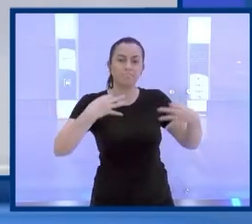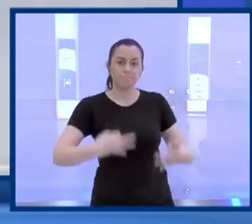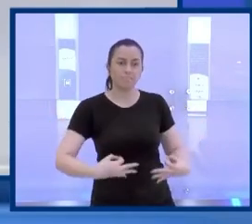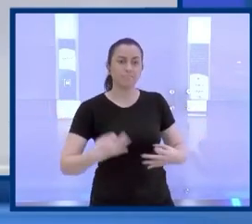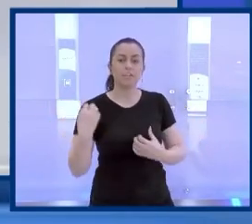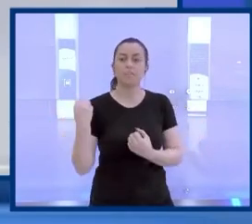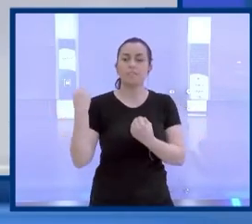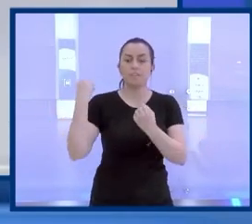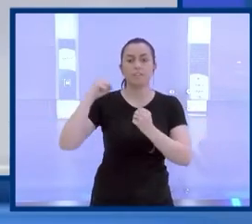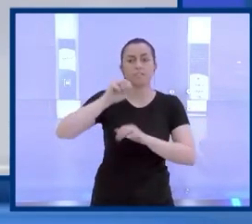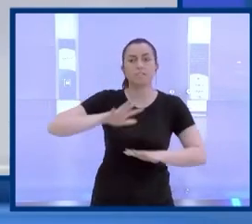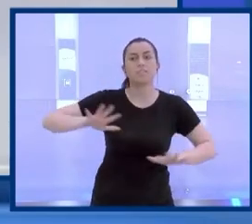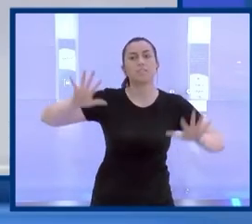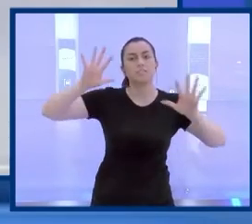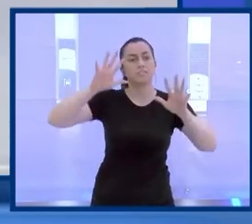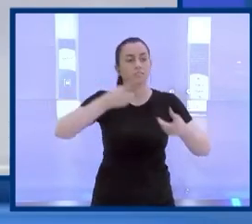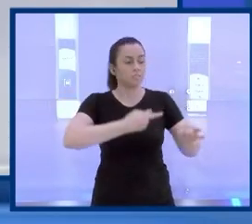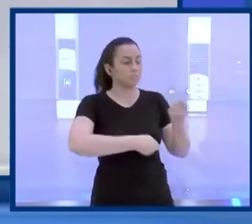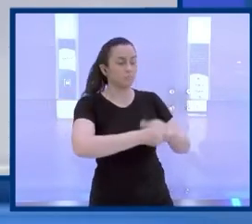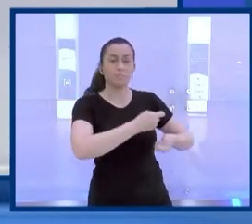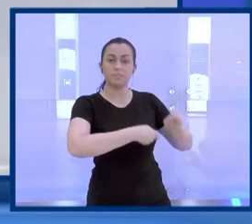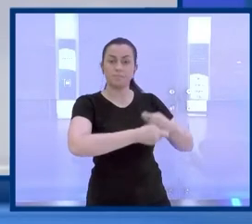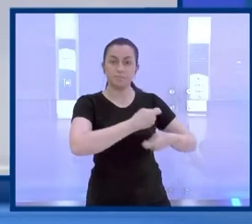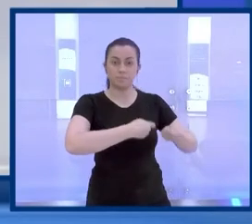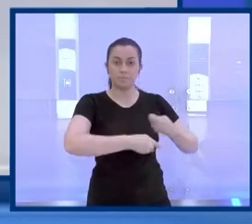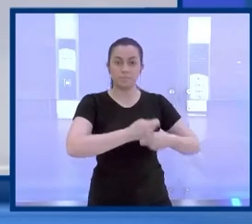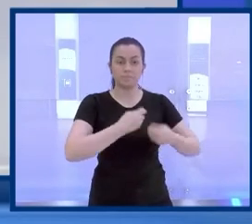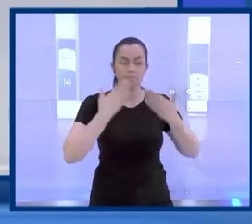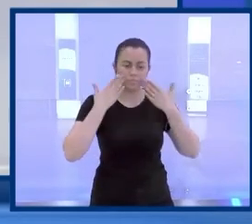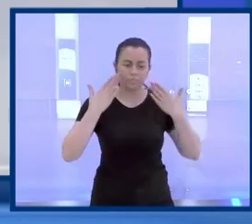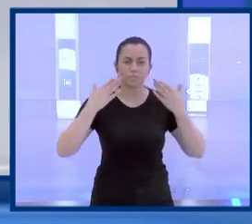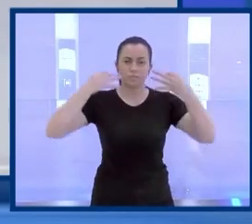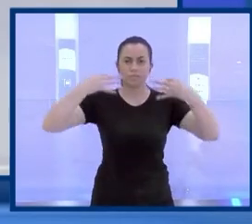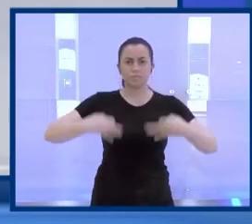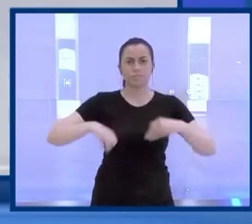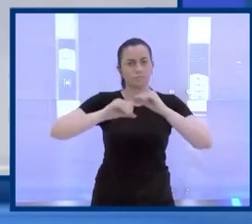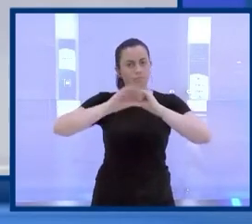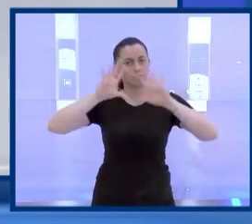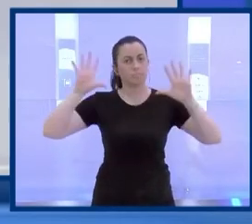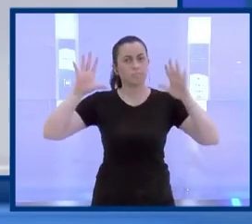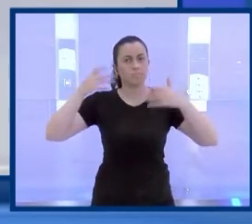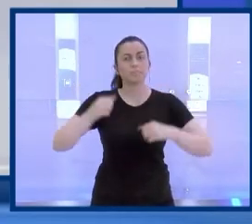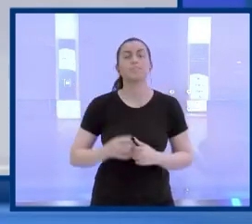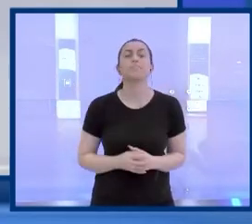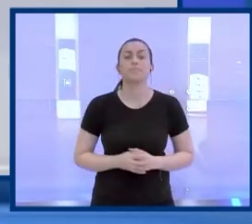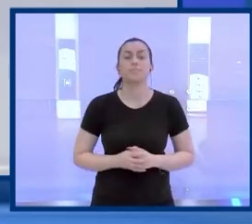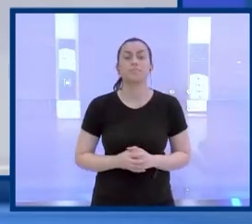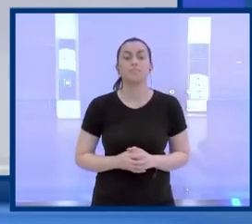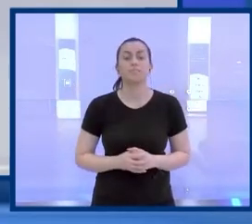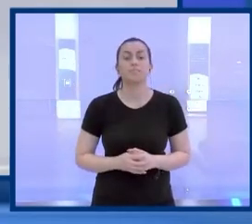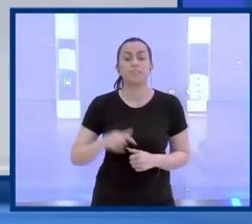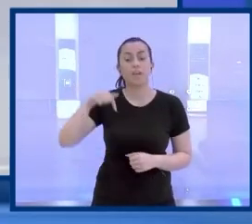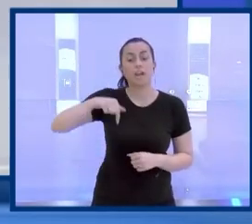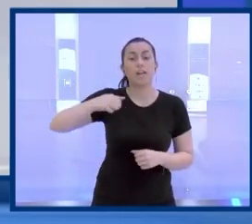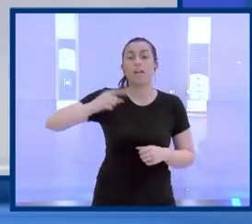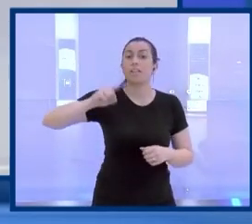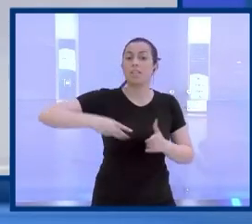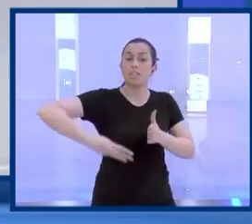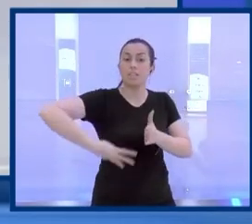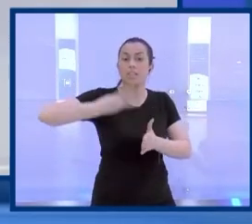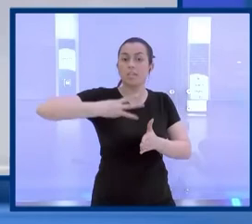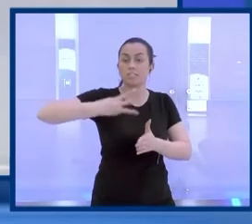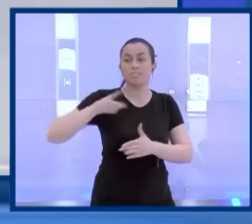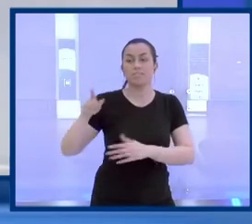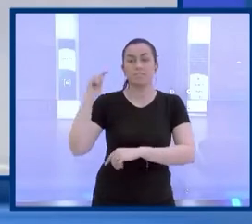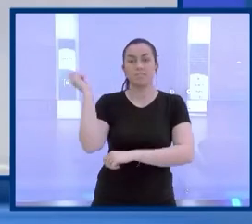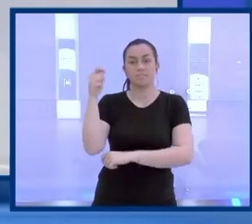fortalecer o ecossistema de negócios com isenção e com transparência. O leilão de hoje, a propósito, é o terceiro leilão que o Estado do Rio Grande do